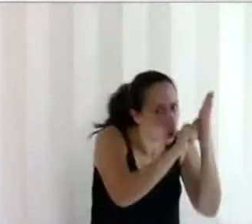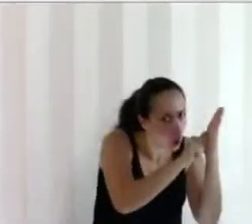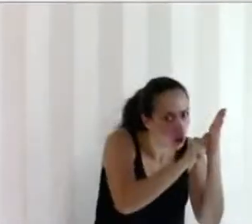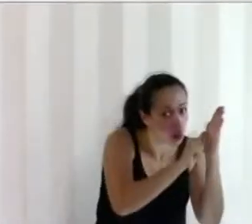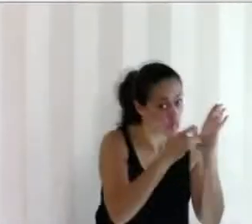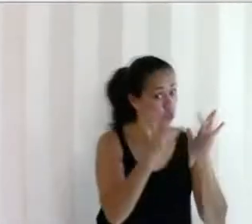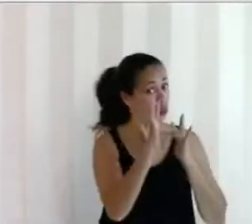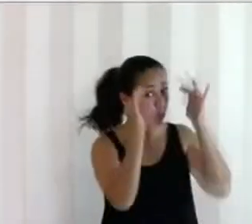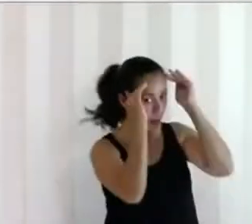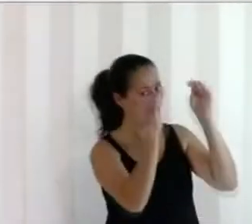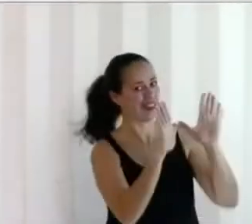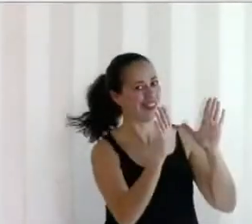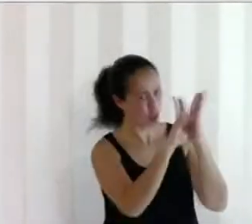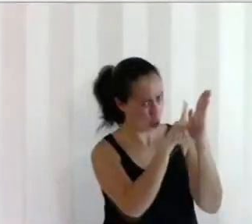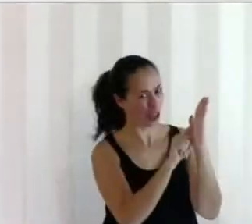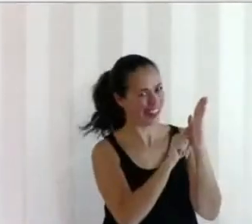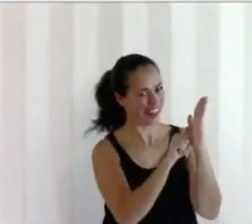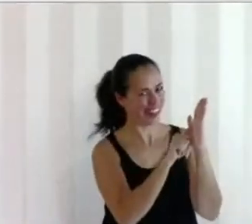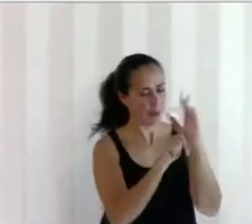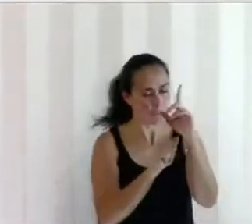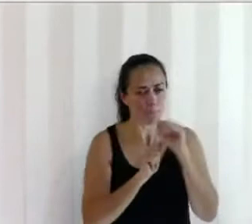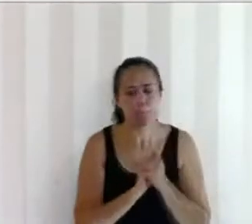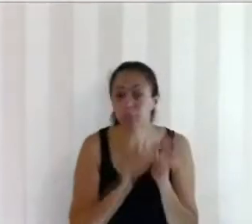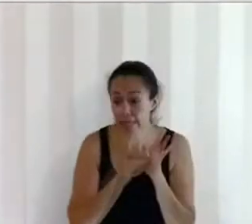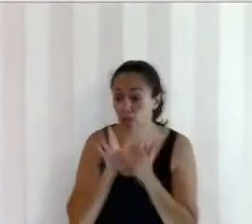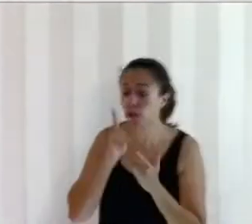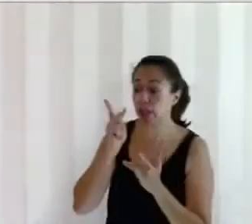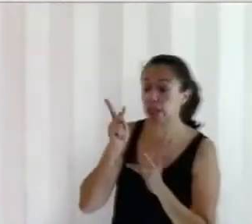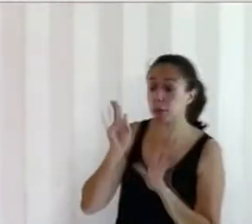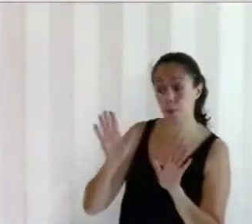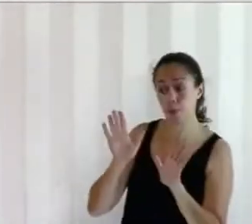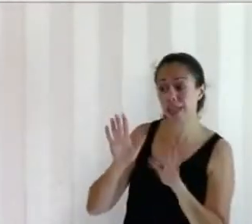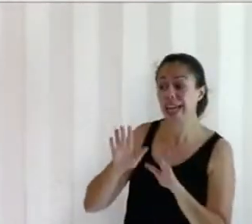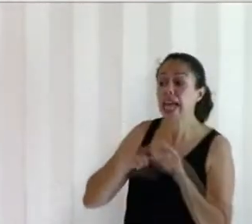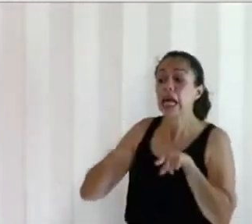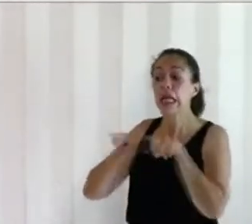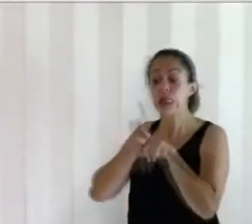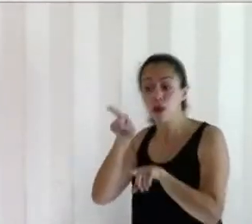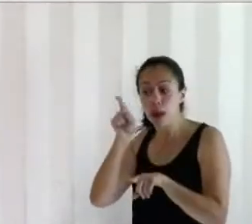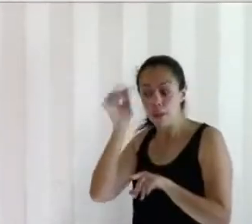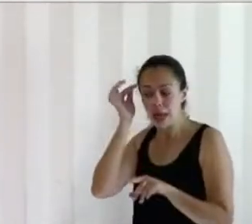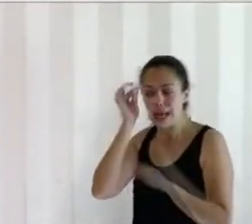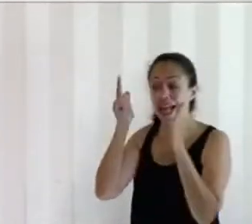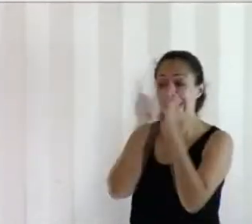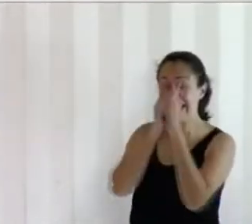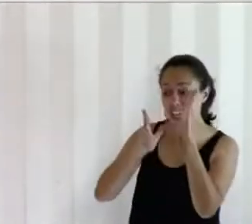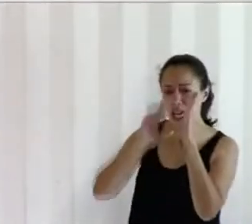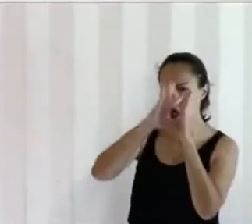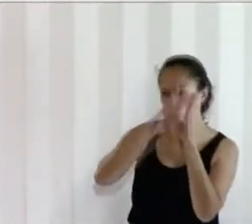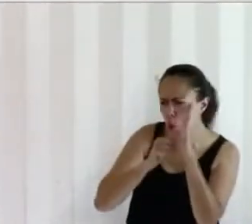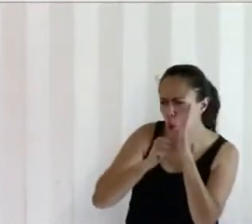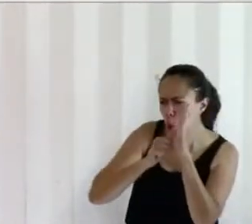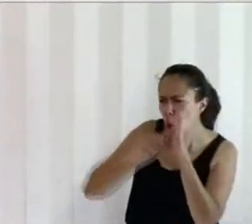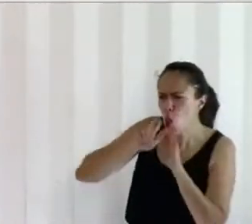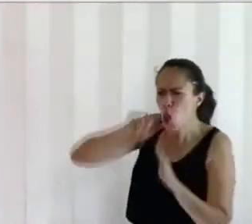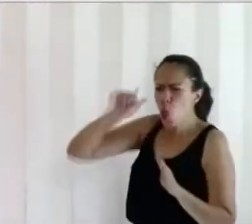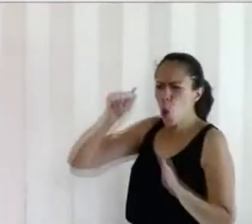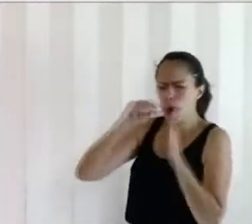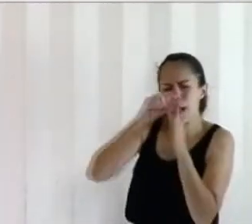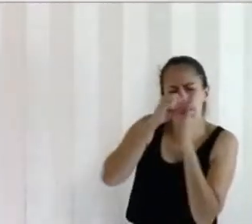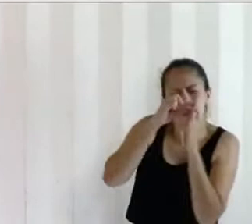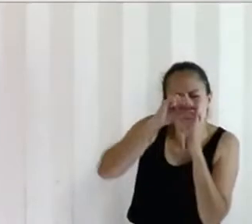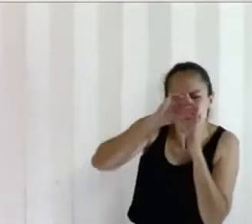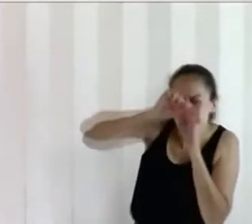mais ainda, ele diz assim, e quem viola a lei, quem diz que aquela lei não é lei, e ensina